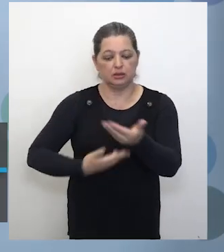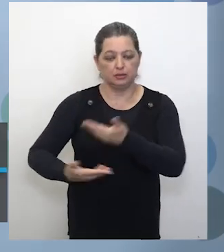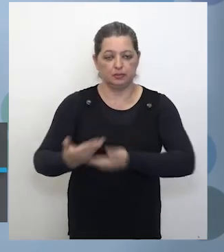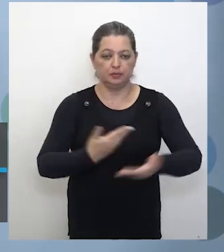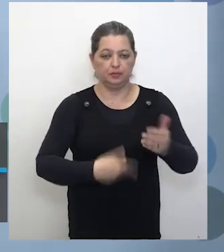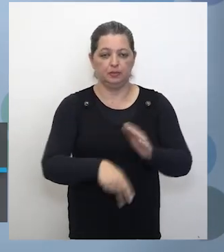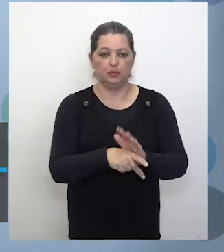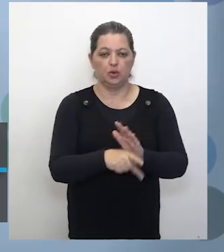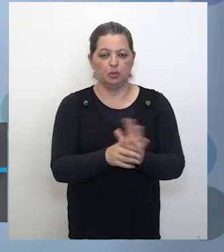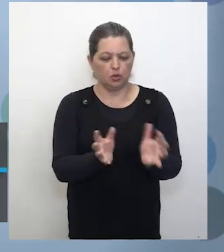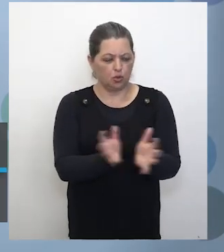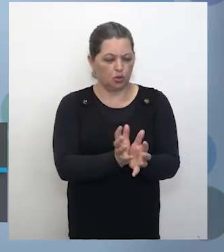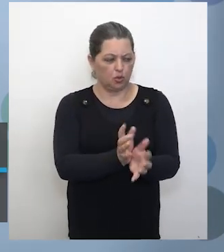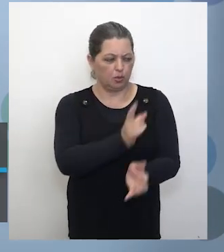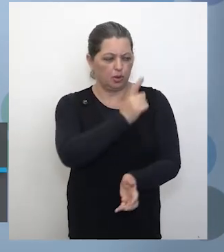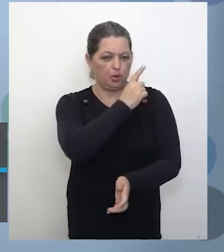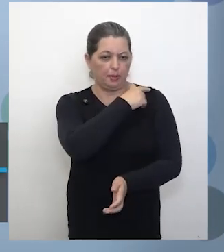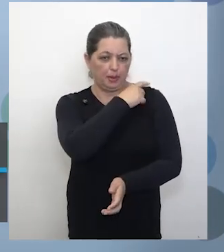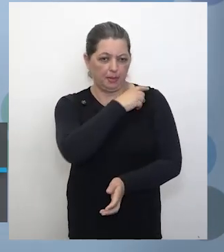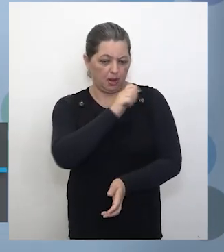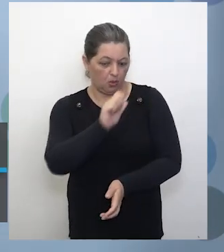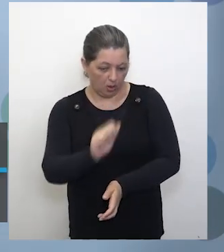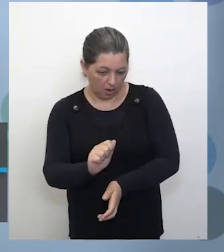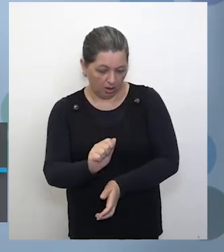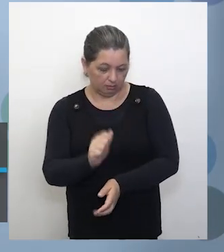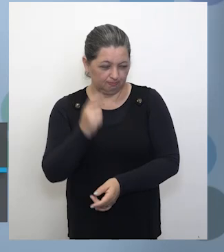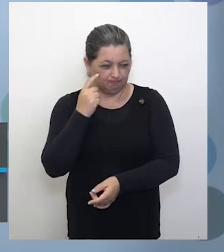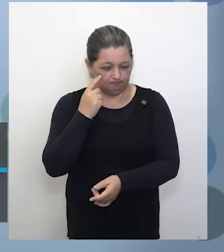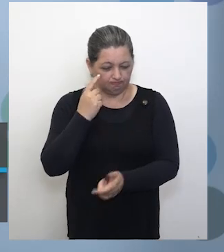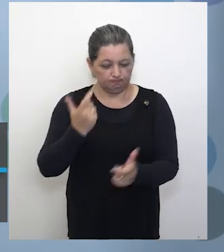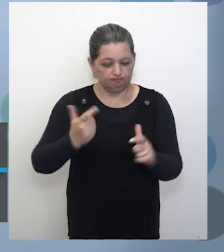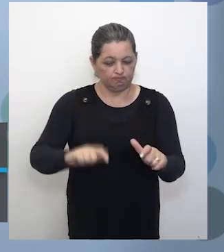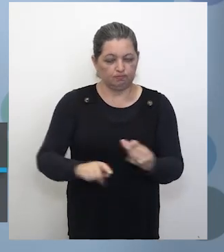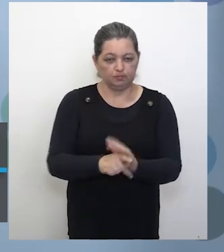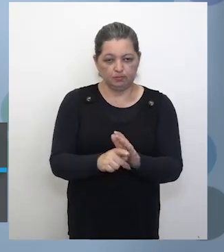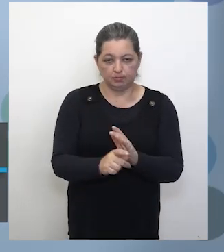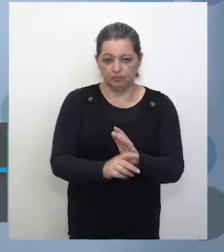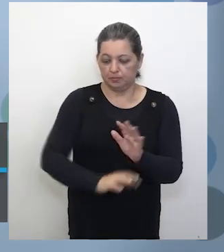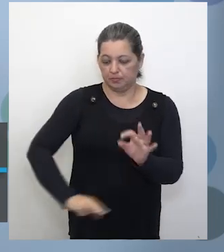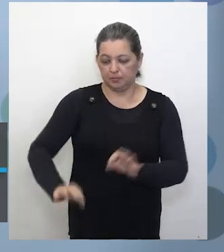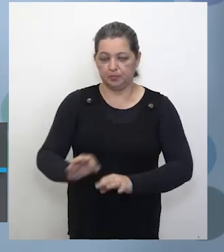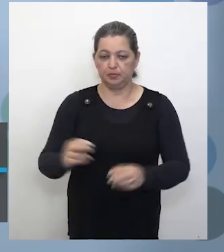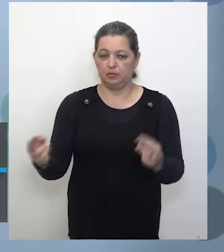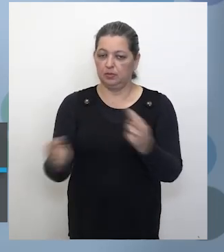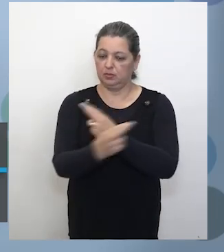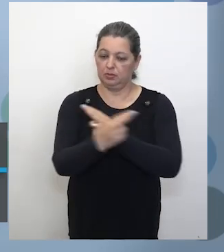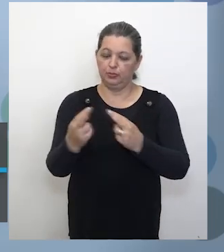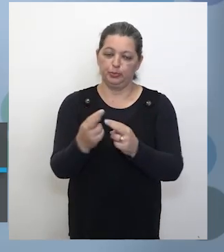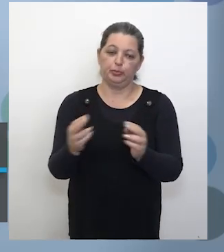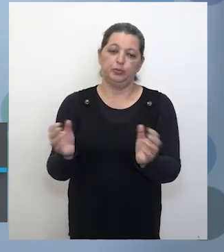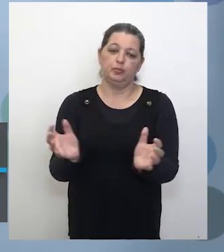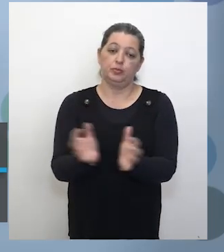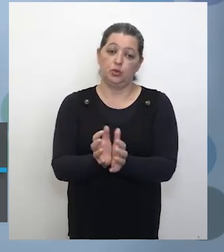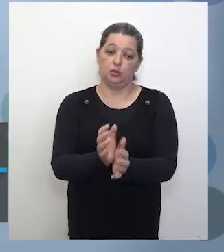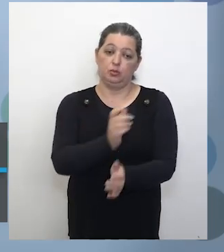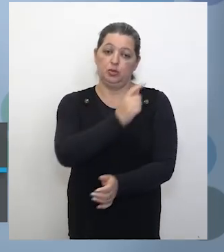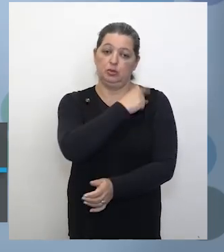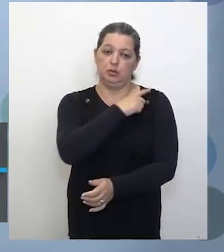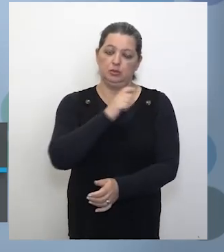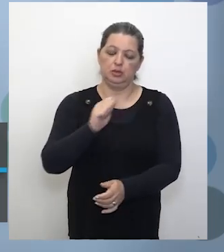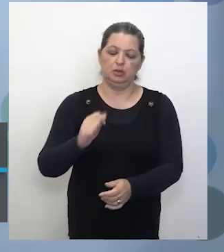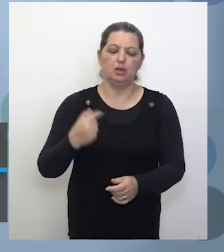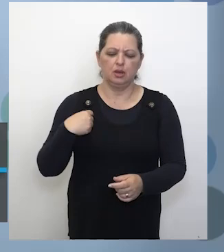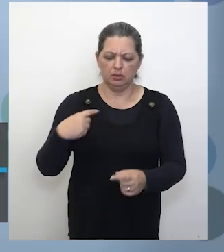do primeiro A te coloca diante de um espaço geográfico submetido às relações do primeiro A, e eu me identifico